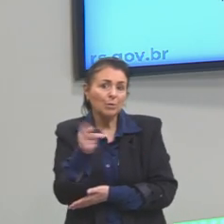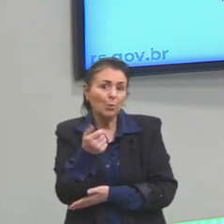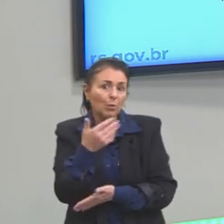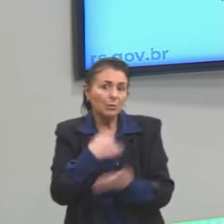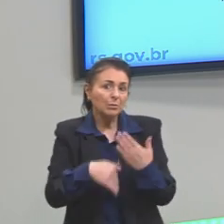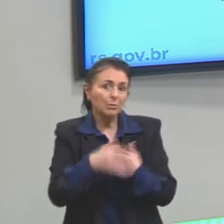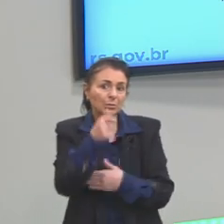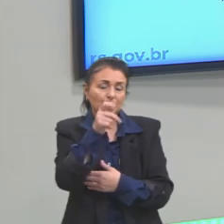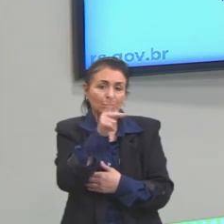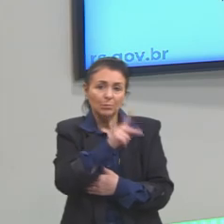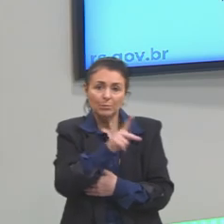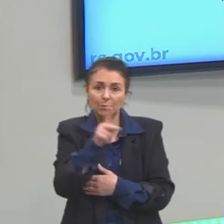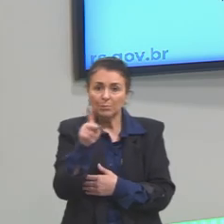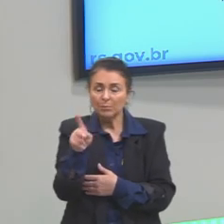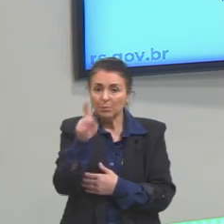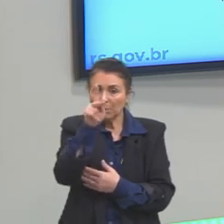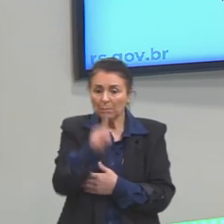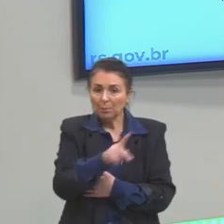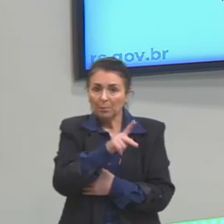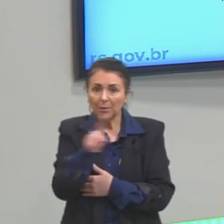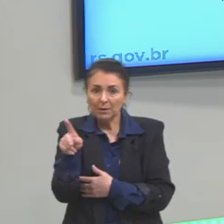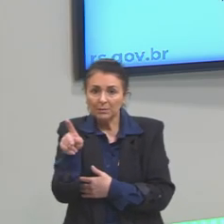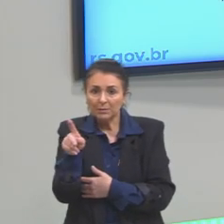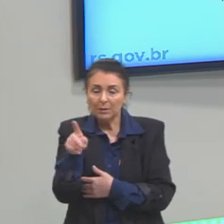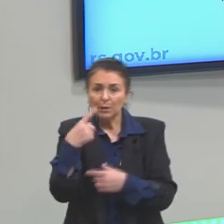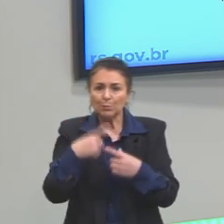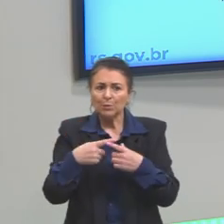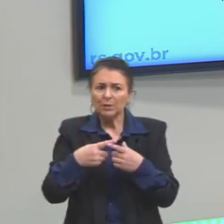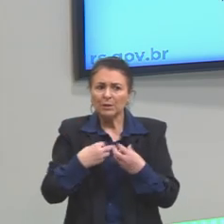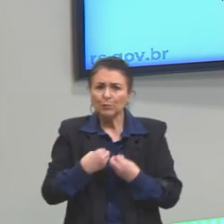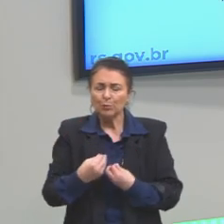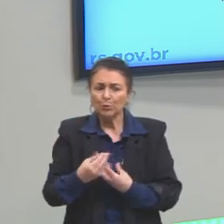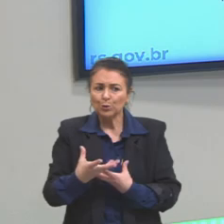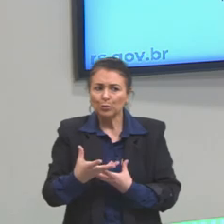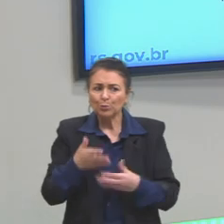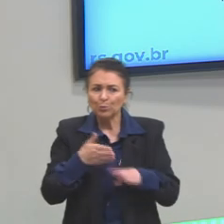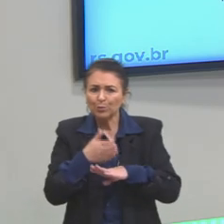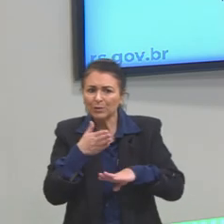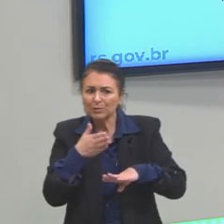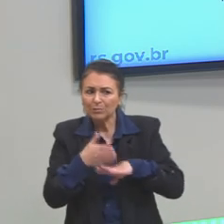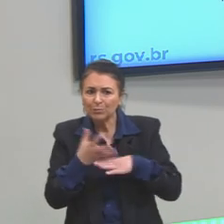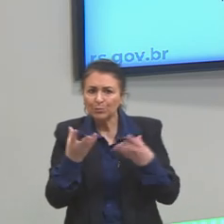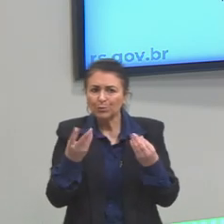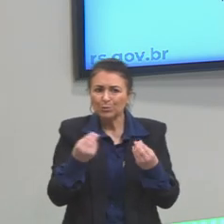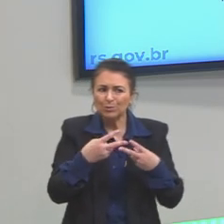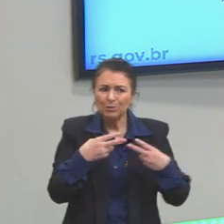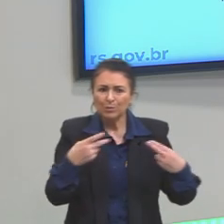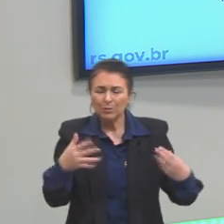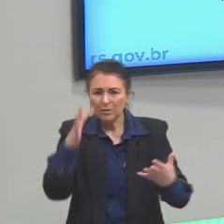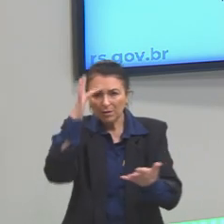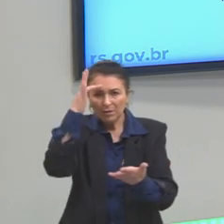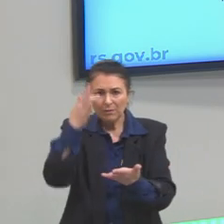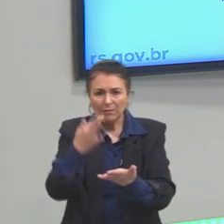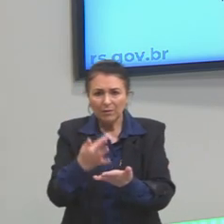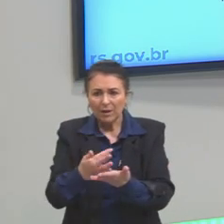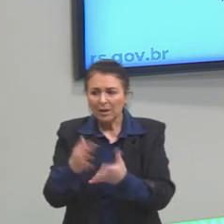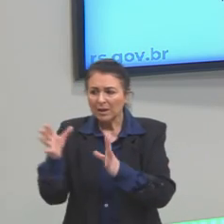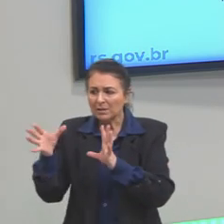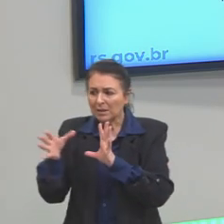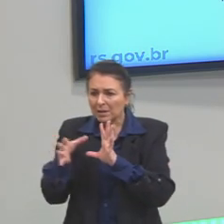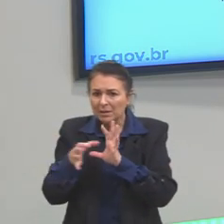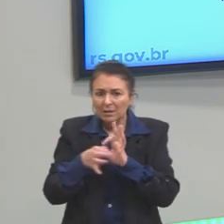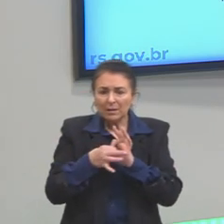eles estavam eles estavam muito envolvidos muito próximo essa questão da Fé essa ligação com o